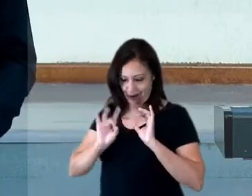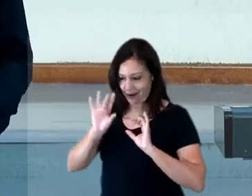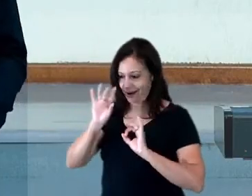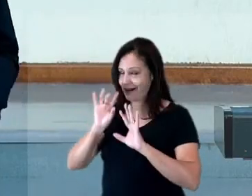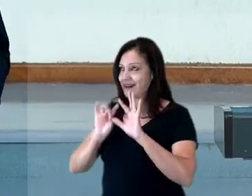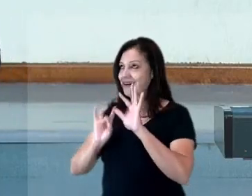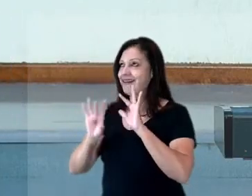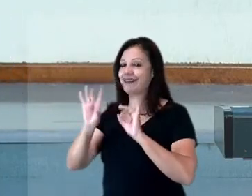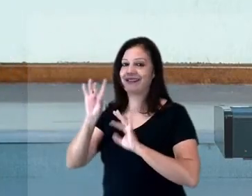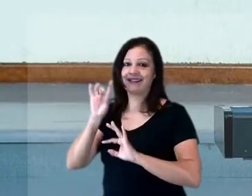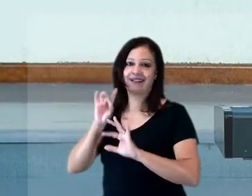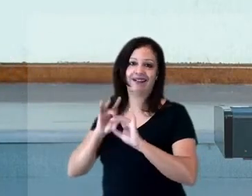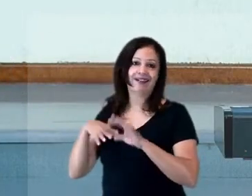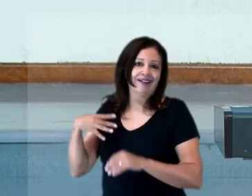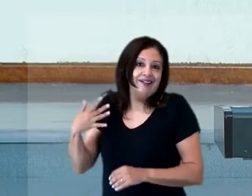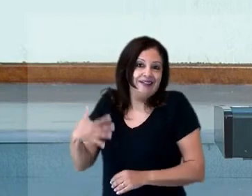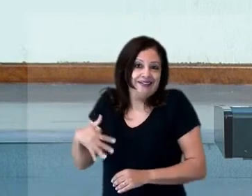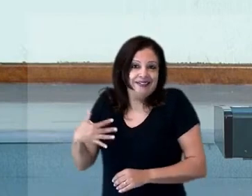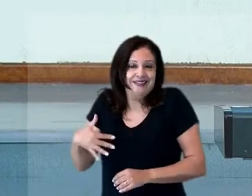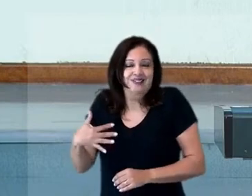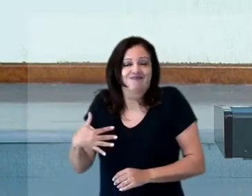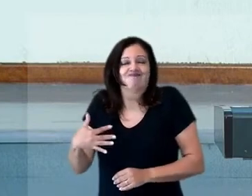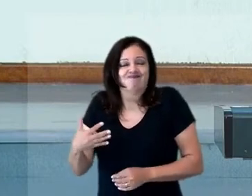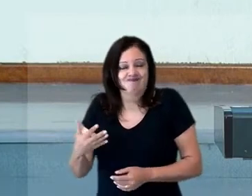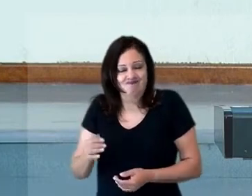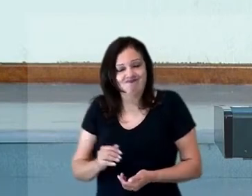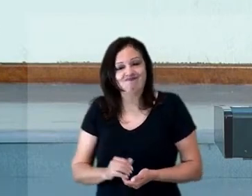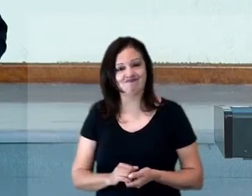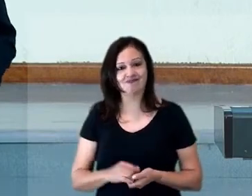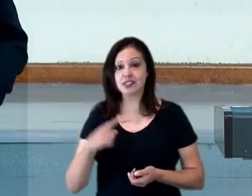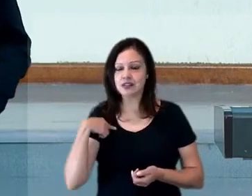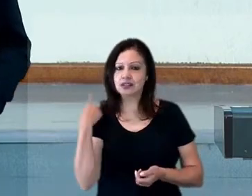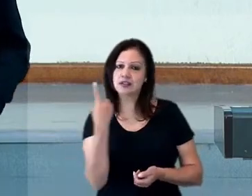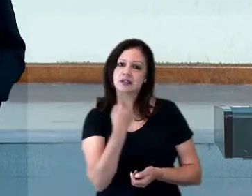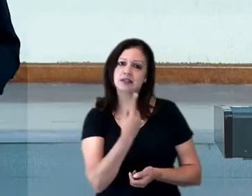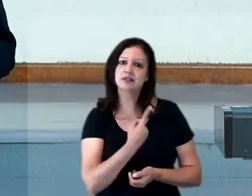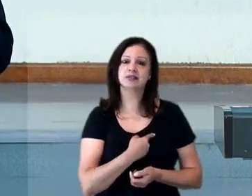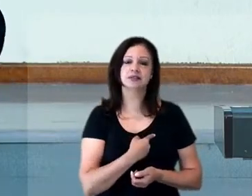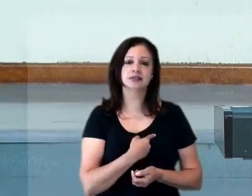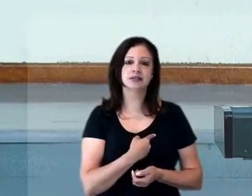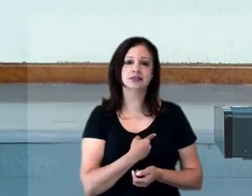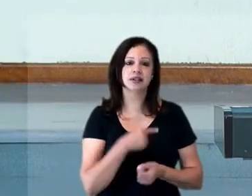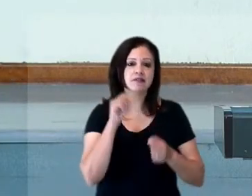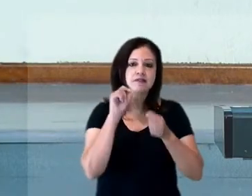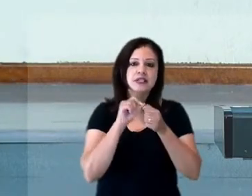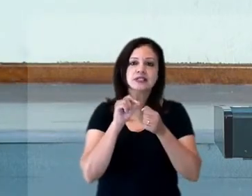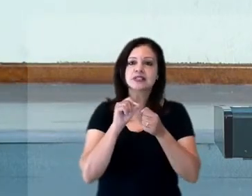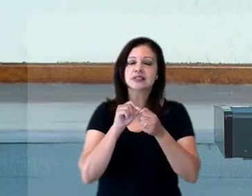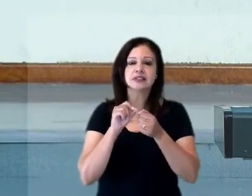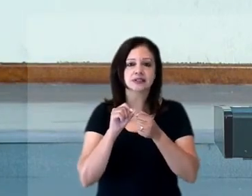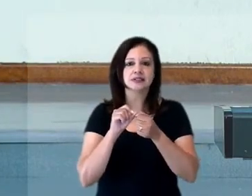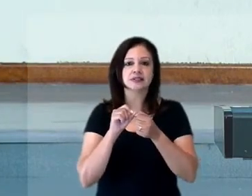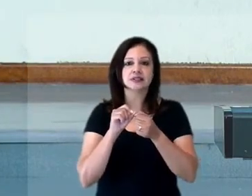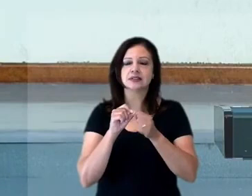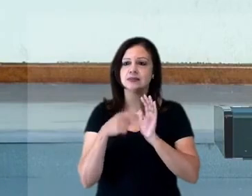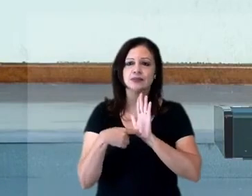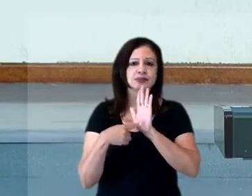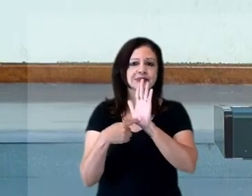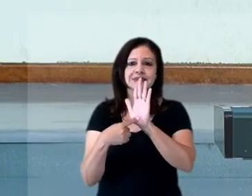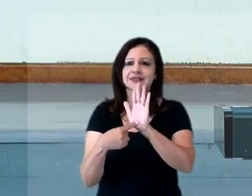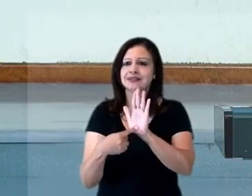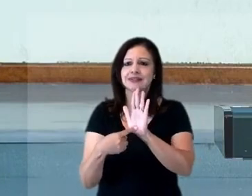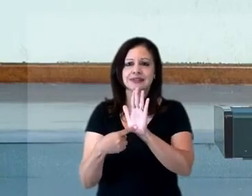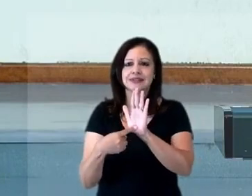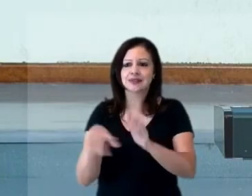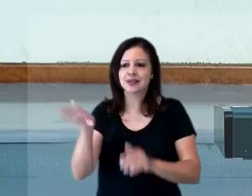diante disso, nós de fato estamos exercendo, dedicando, entregando